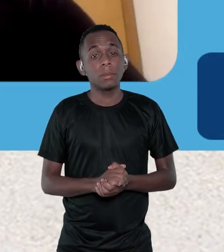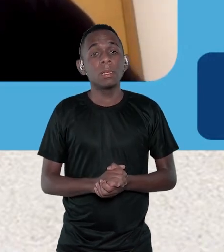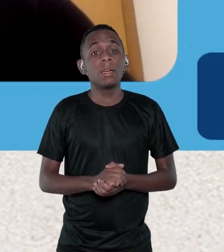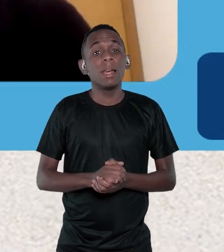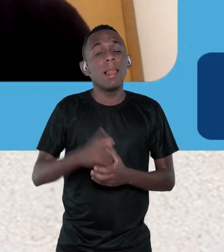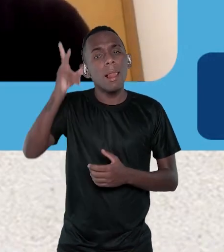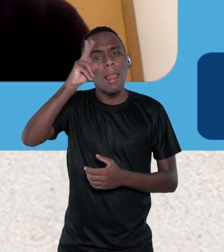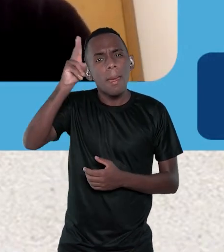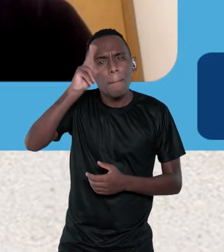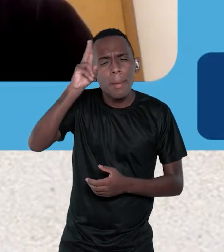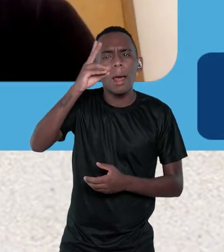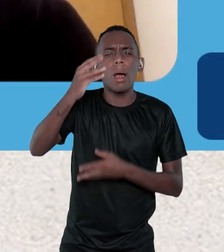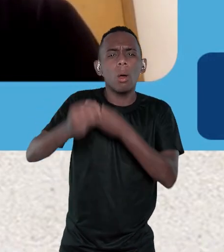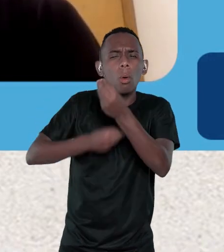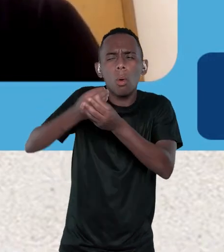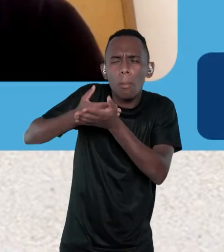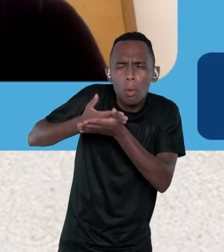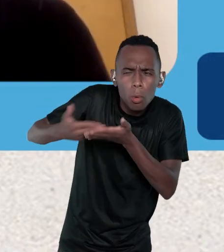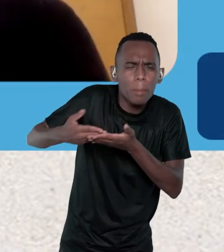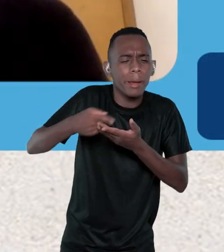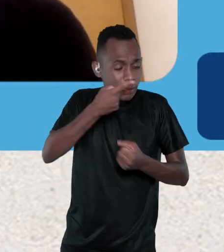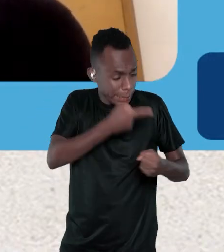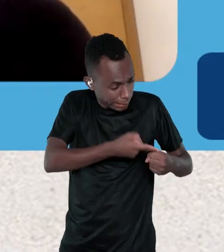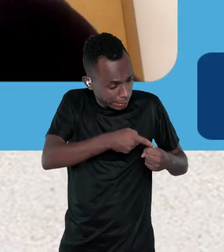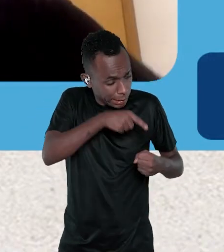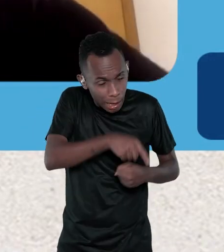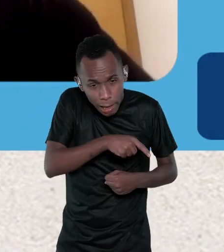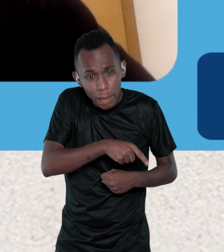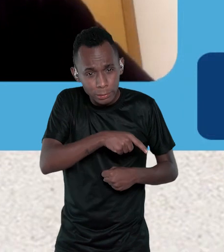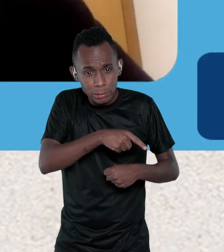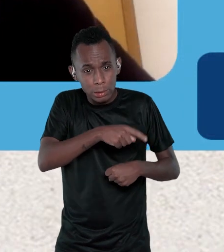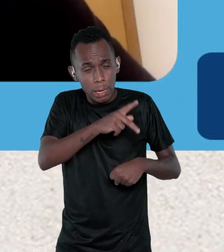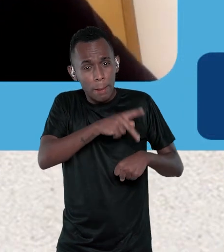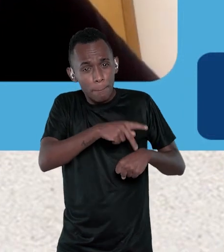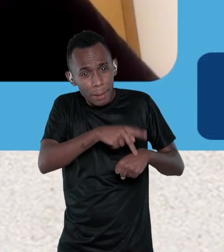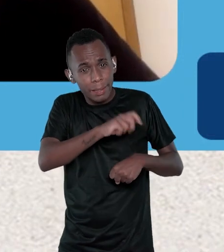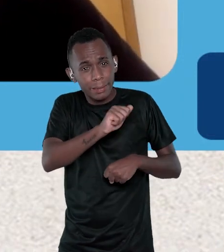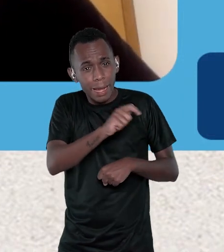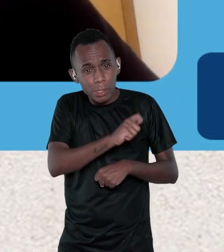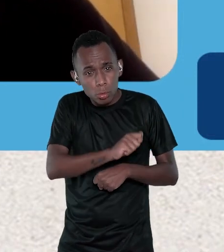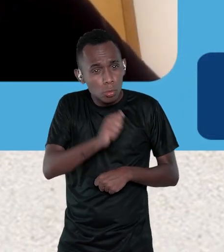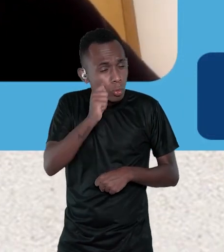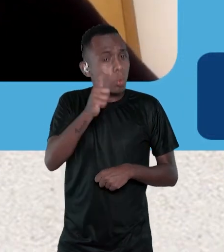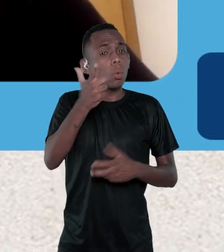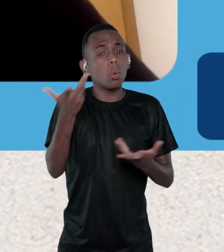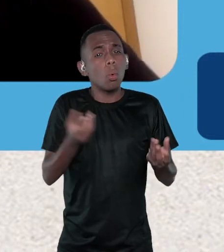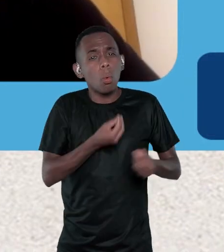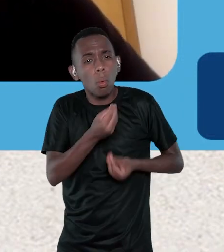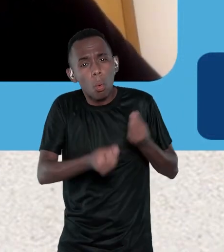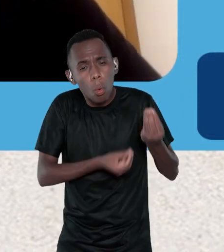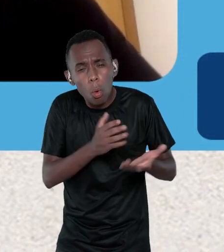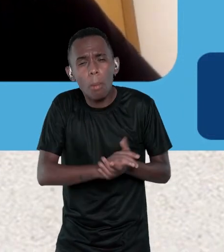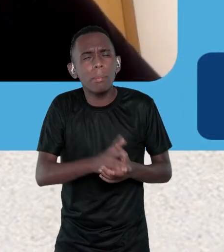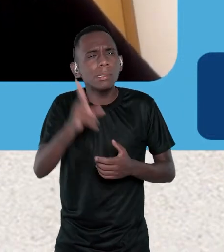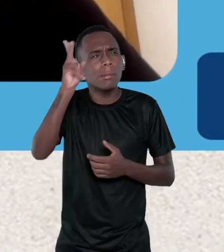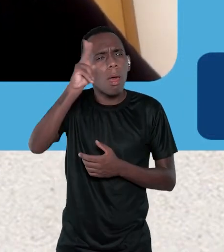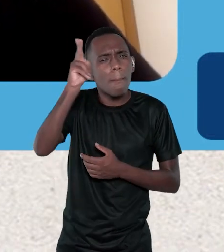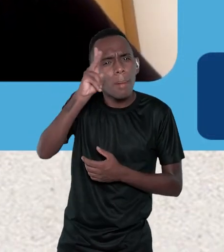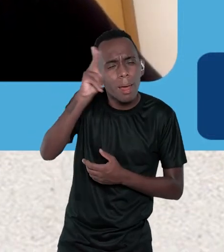mas a gente relembrando ali do seu início, lá em Pedra Azul, da sua infância, né? da sua, de